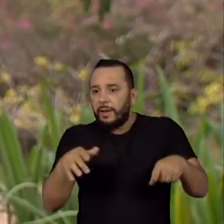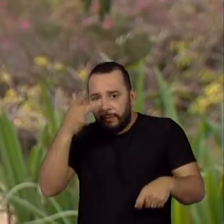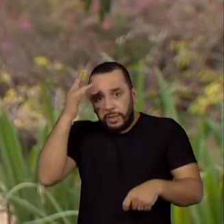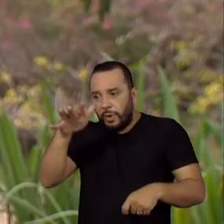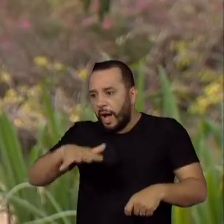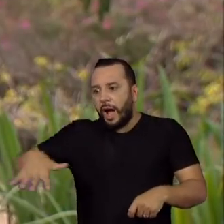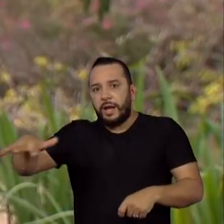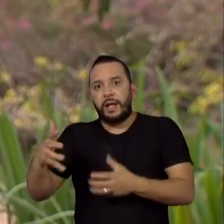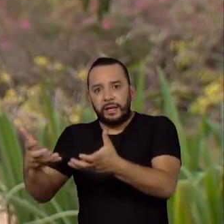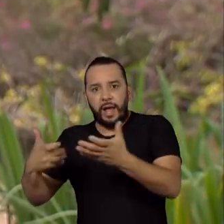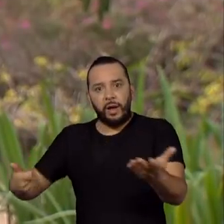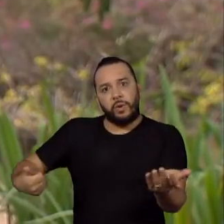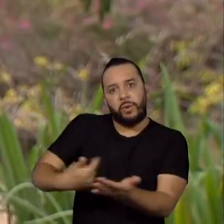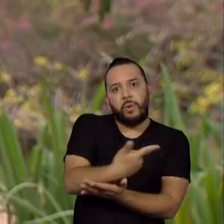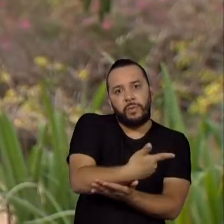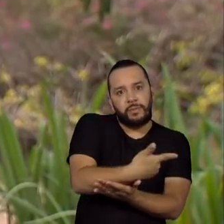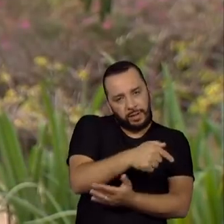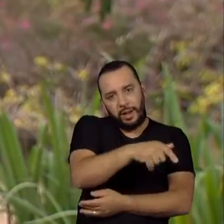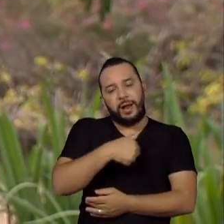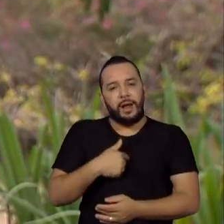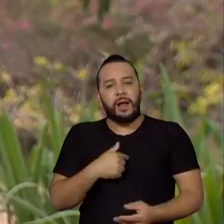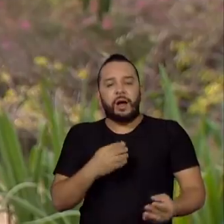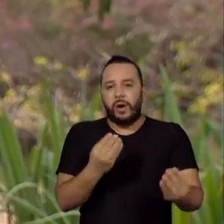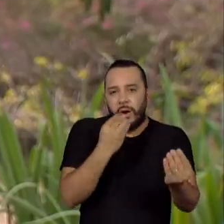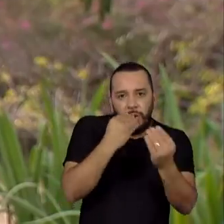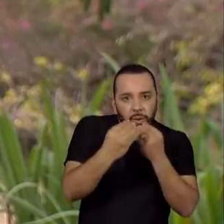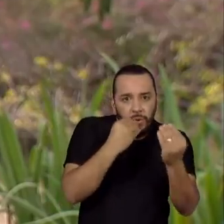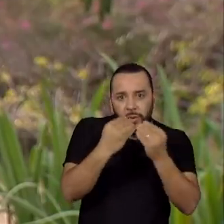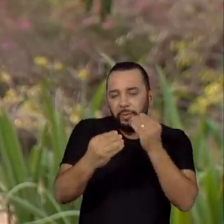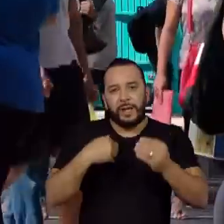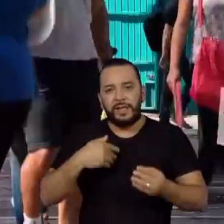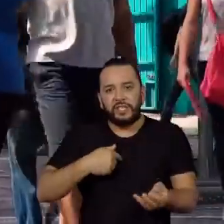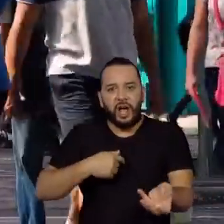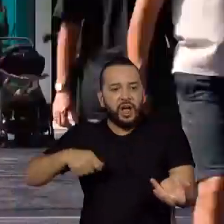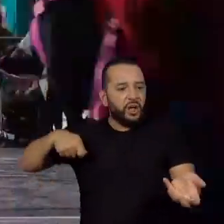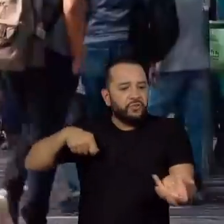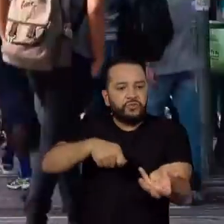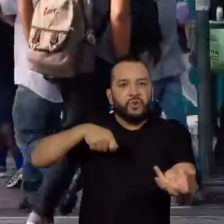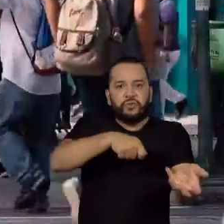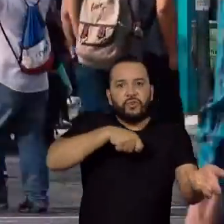área urbana que consome comida livre de agrotóxicos.